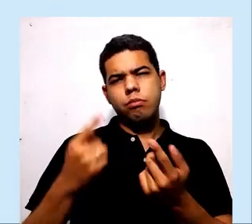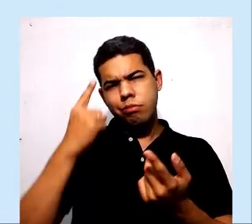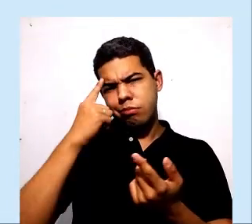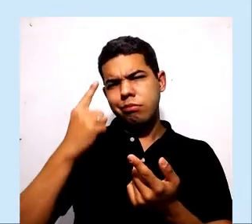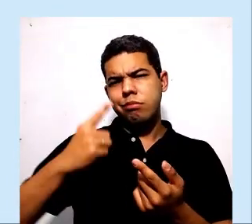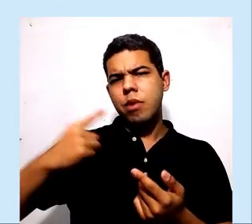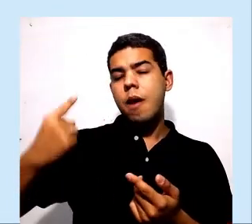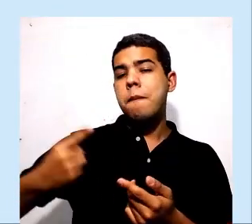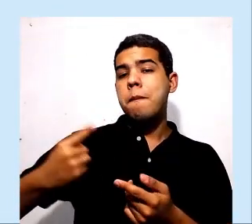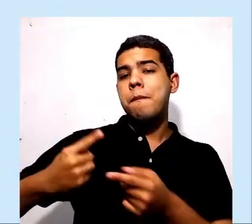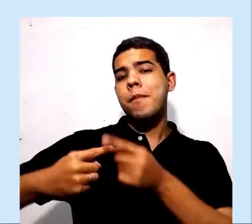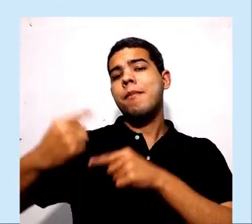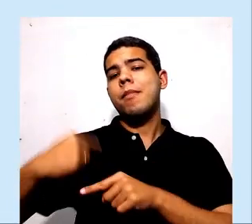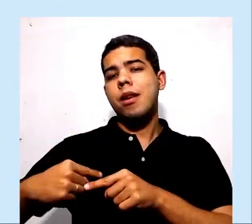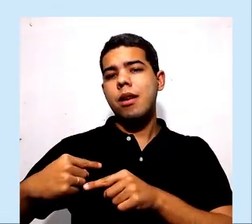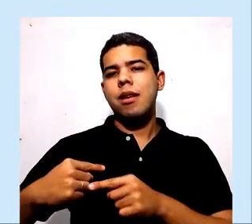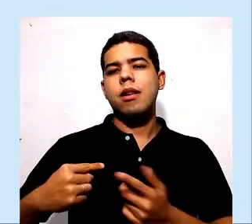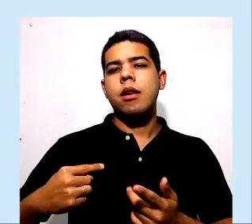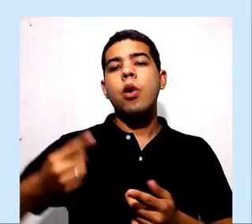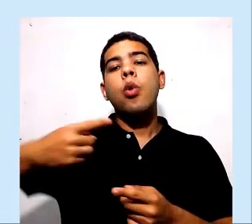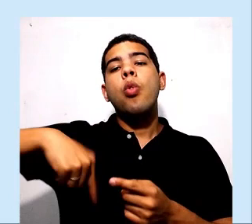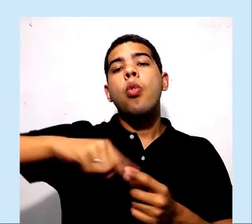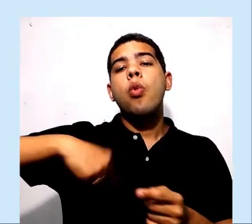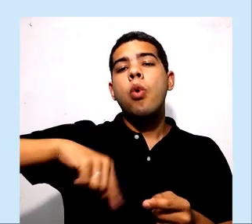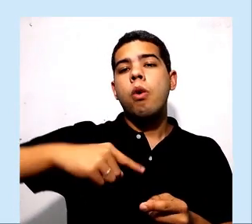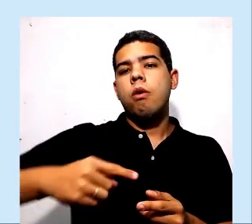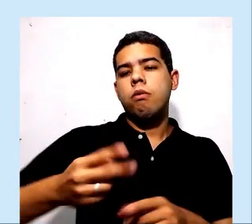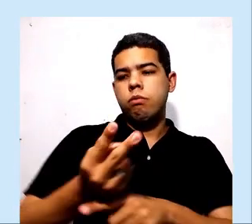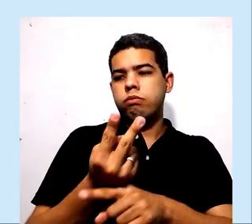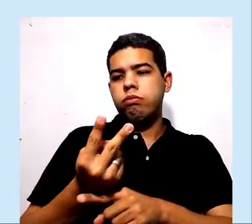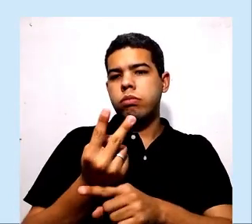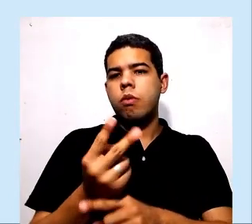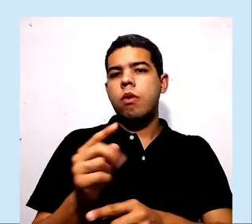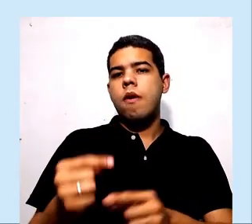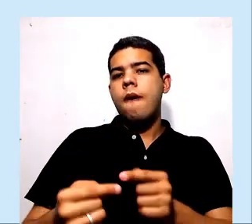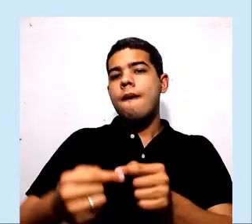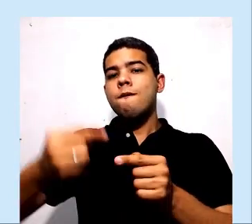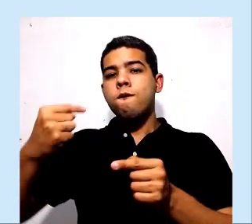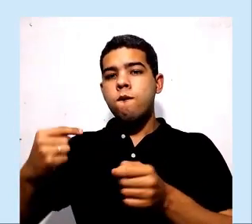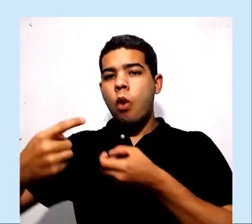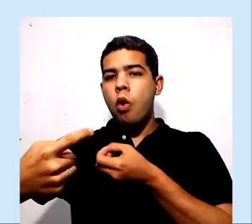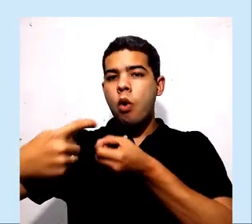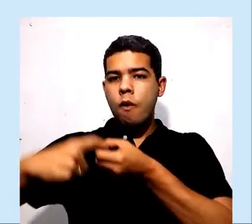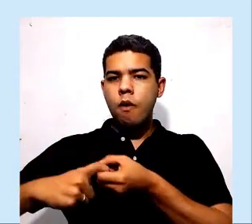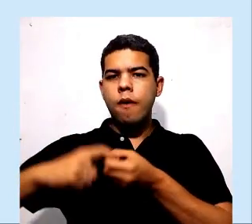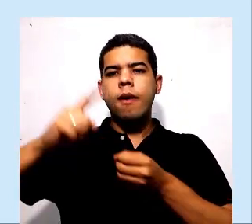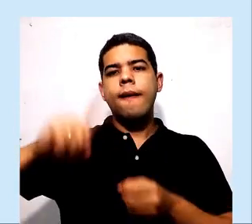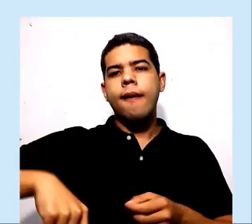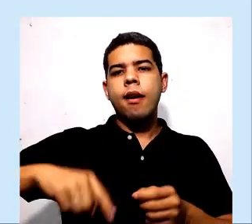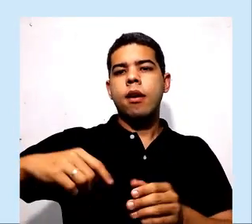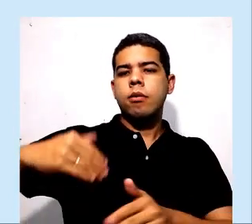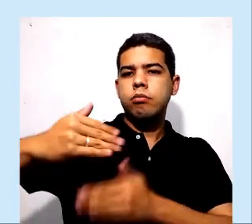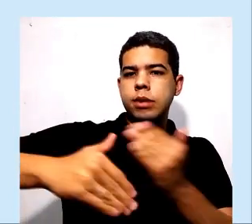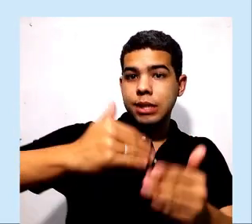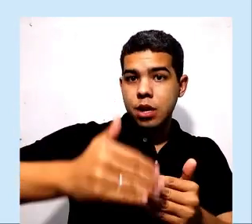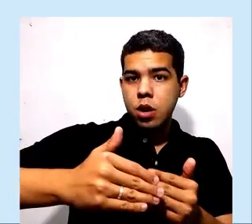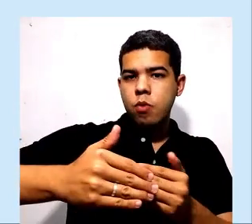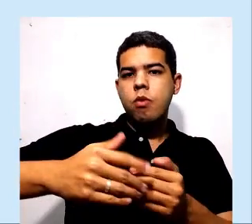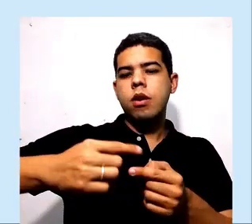ou qualquer uma das figuras. Se a gente recorrer a uma figura anterior, é uma sequência